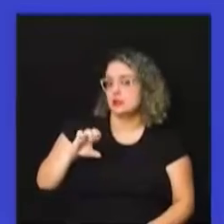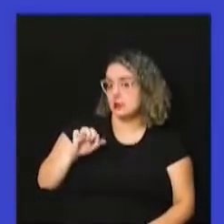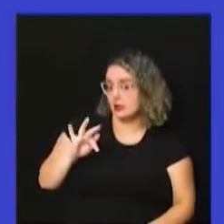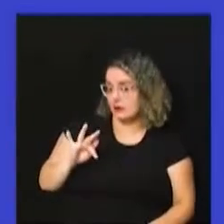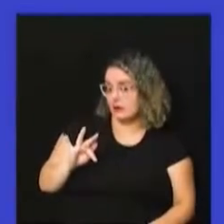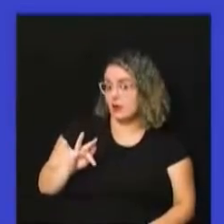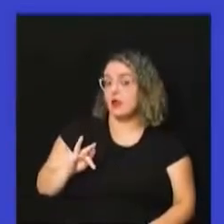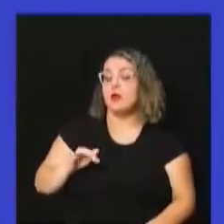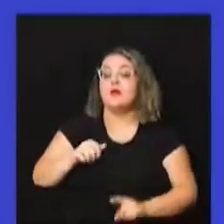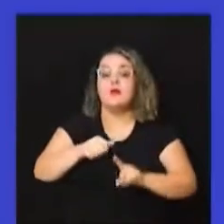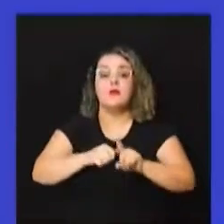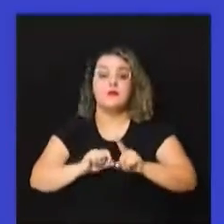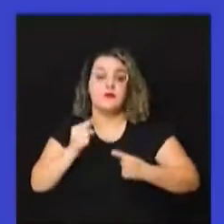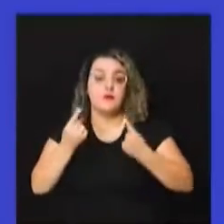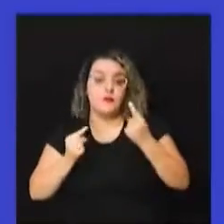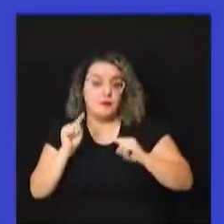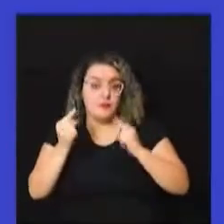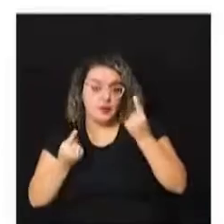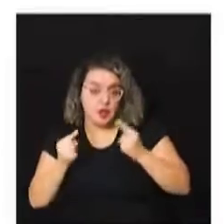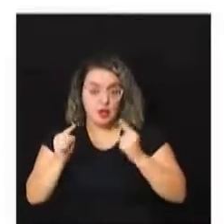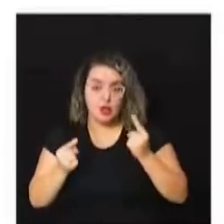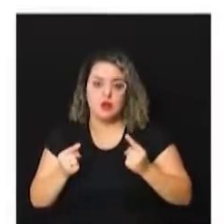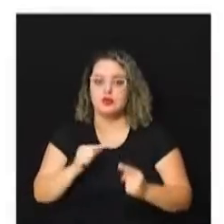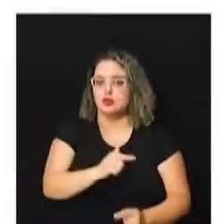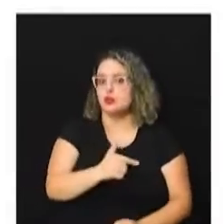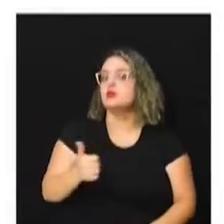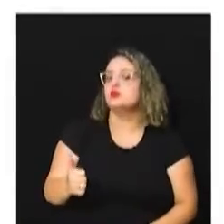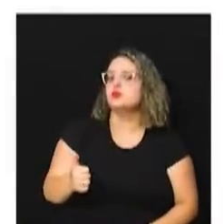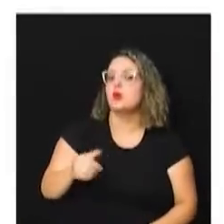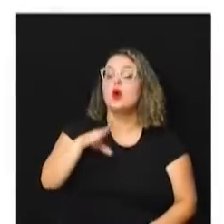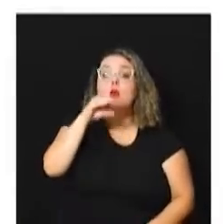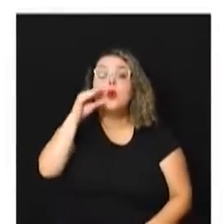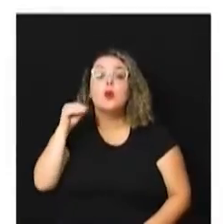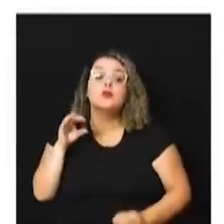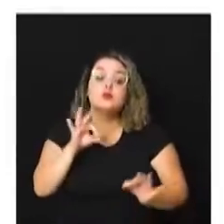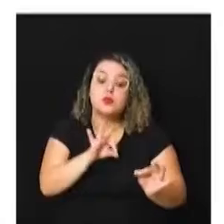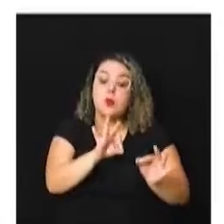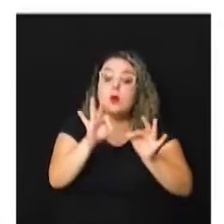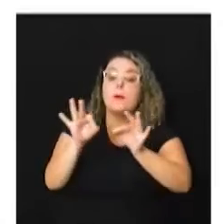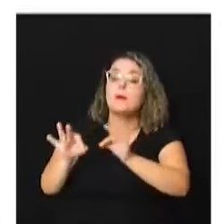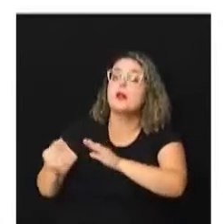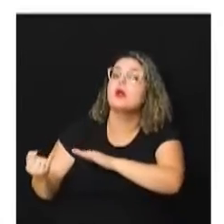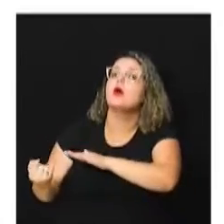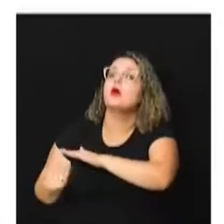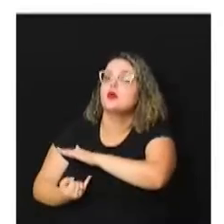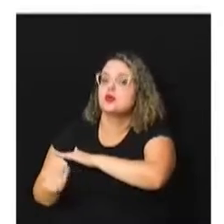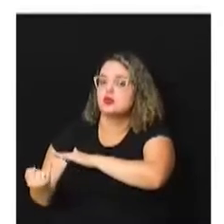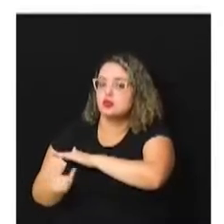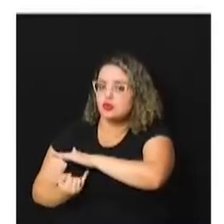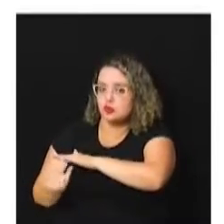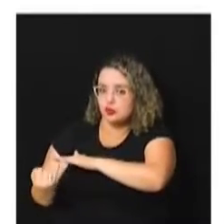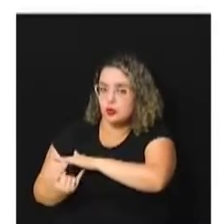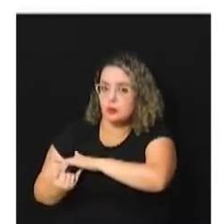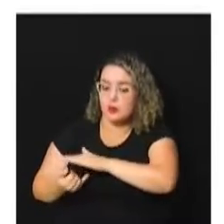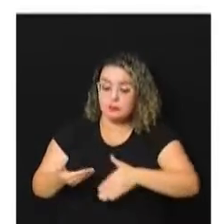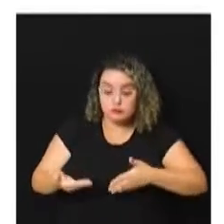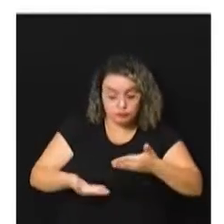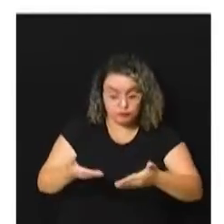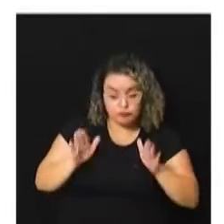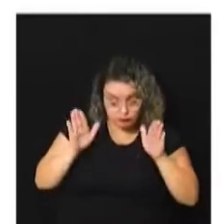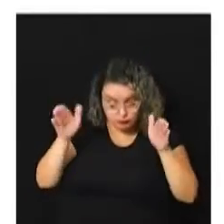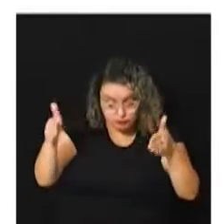vivo. Olha só, gente, agora 12:18, conheça agora o programa Pode Falar. É um projeto da Unicef